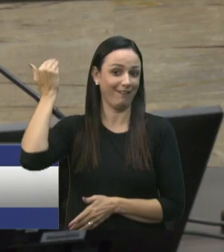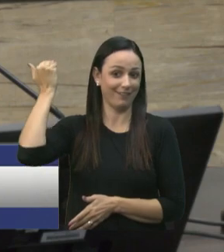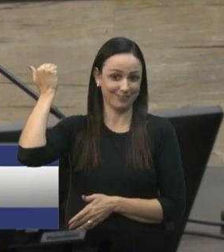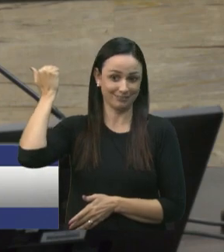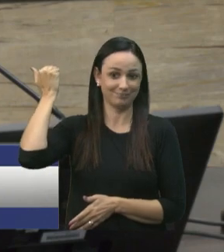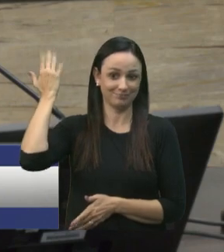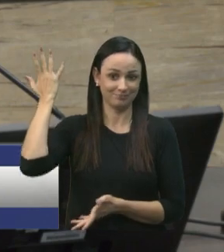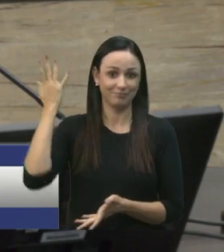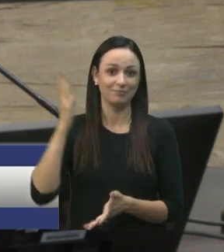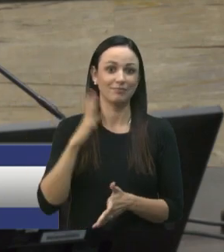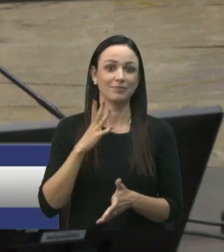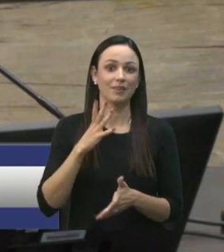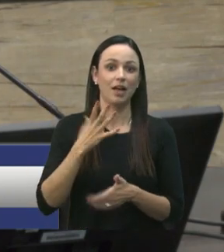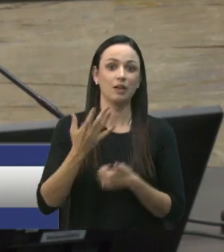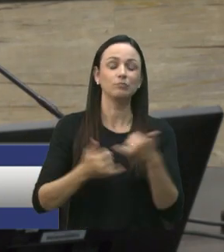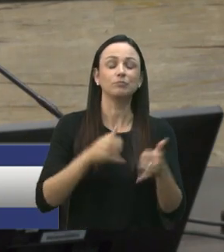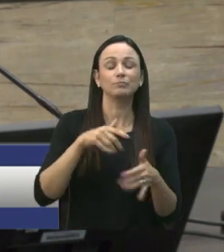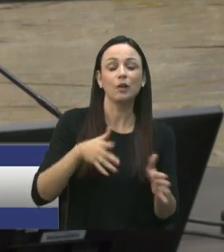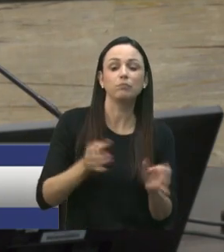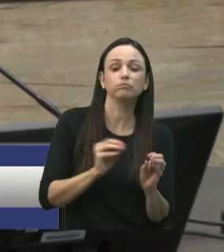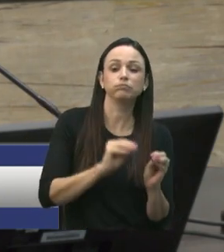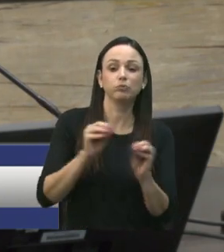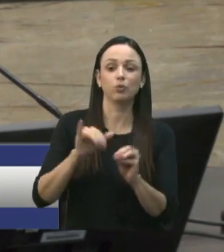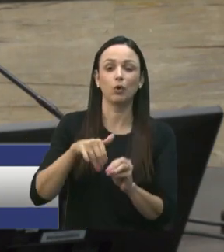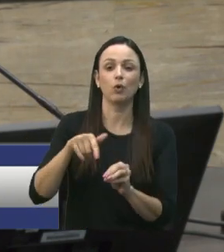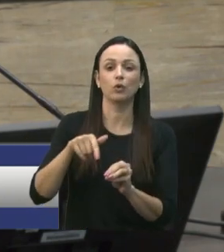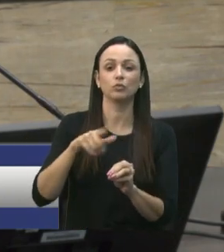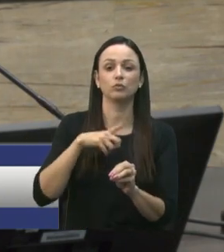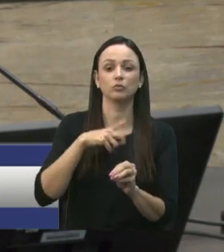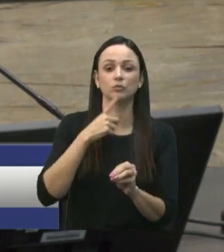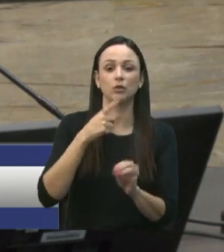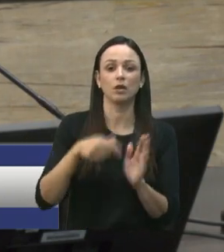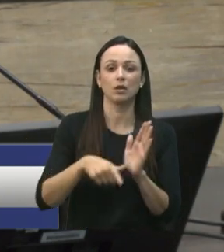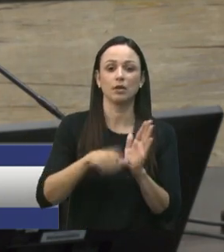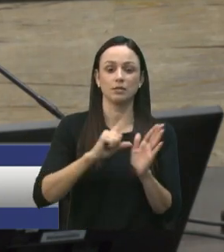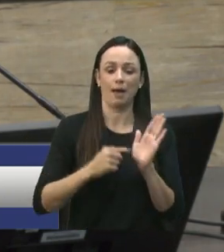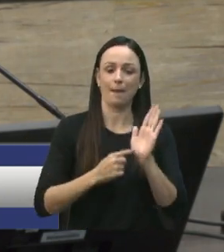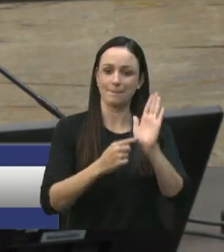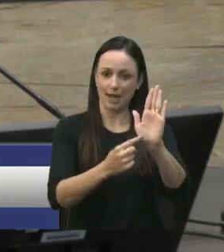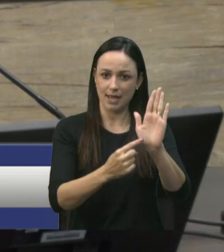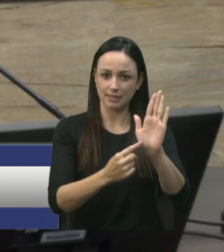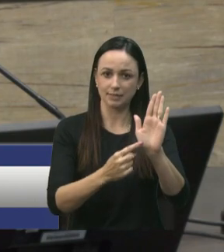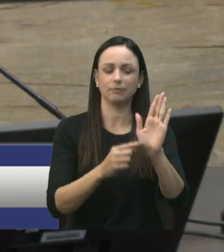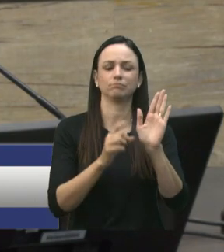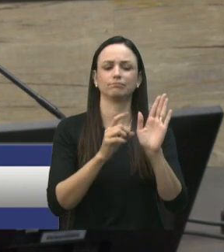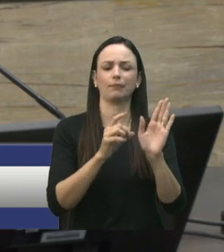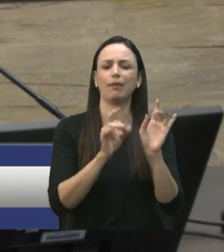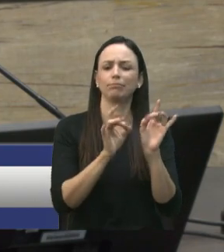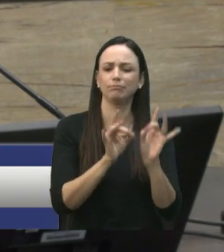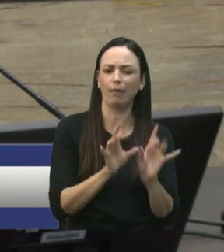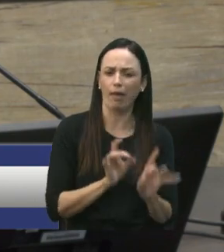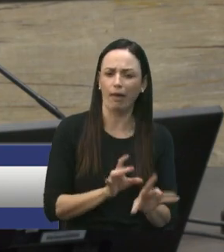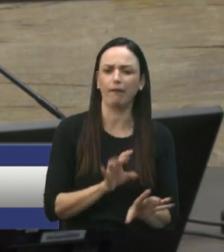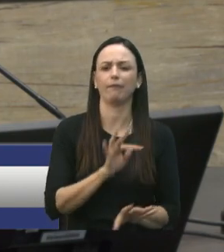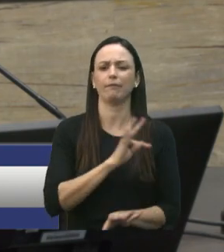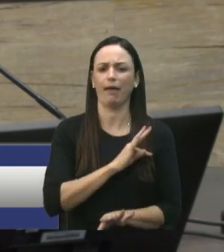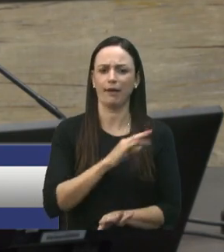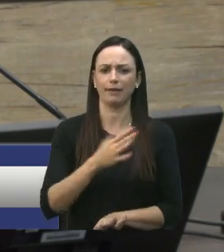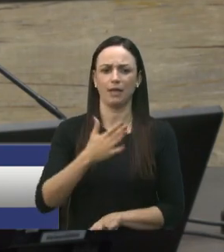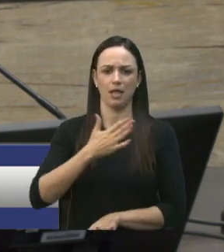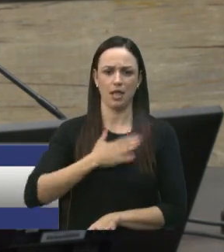em relação a isso nós vamos fazer um jogral. Então vamos fazer uma batida diante de uma apresentação técnica. Aqui estamos